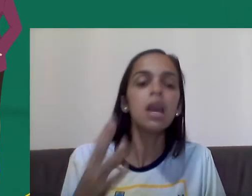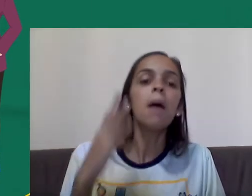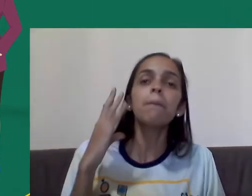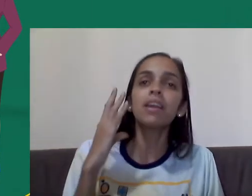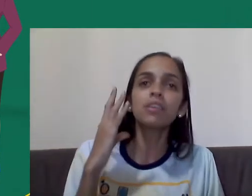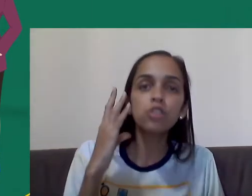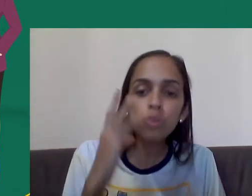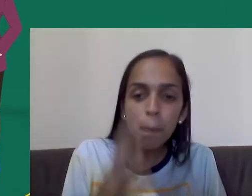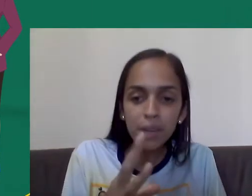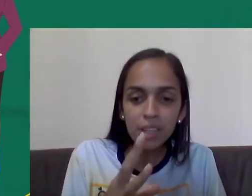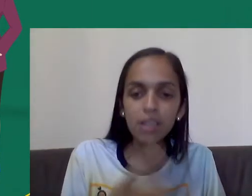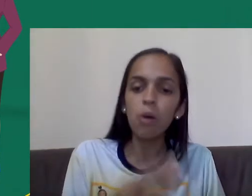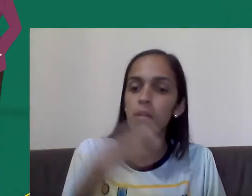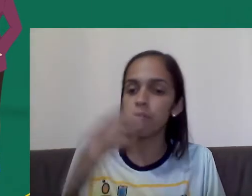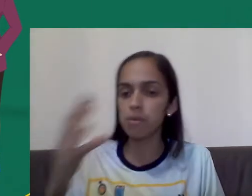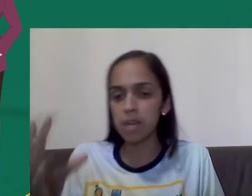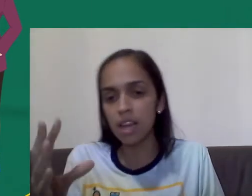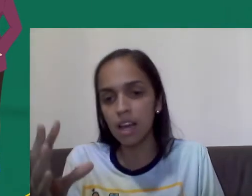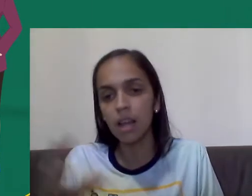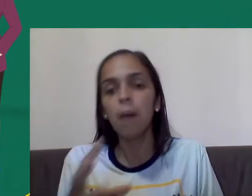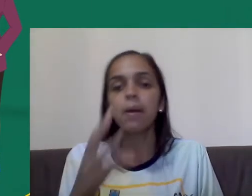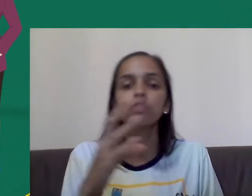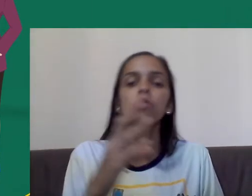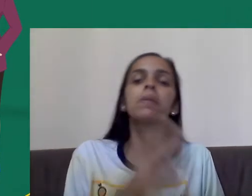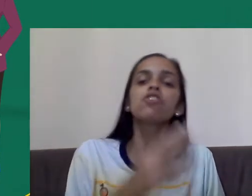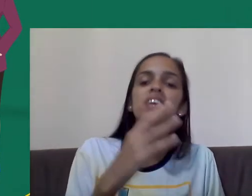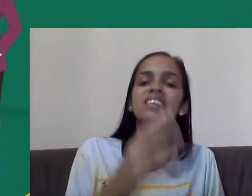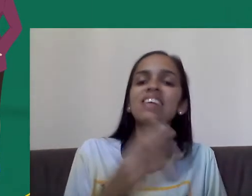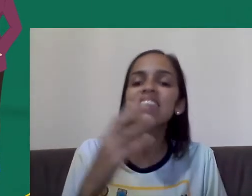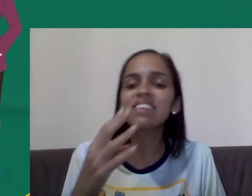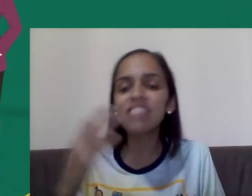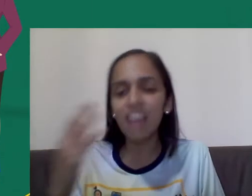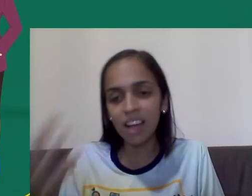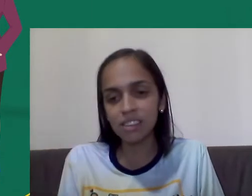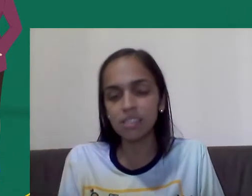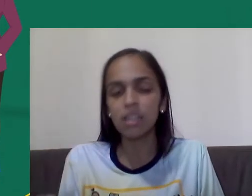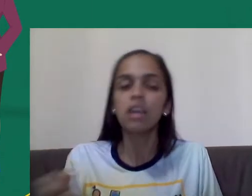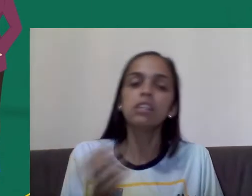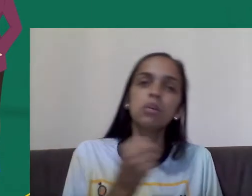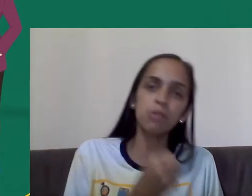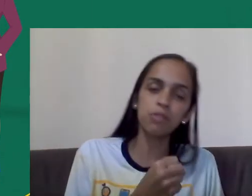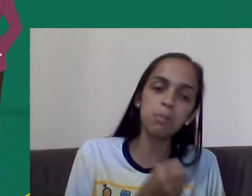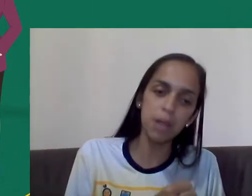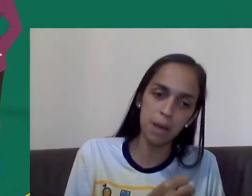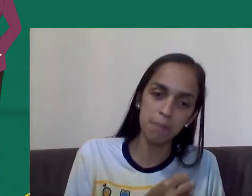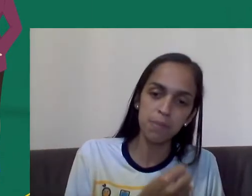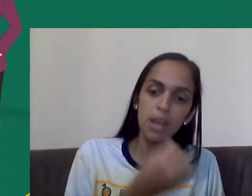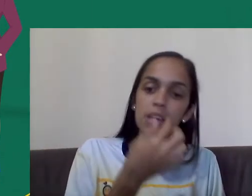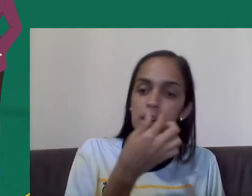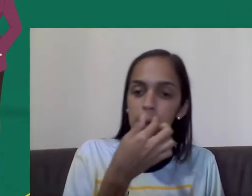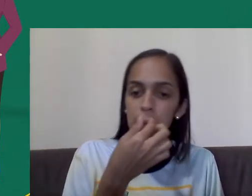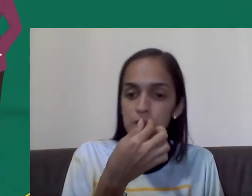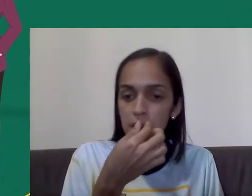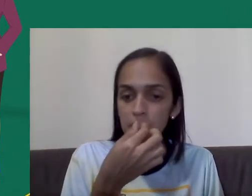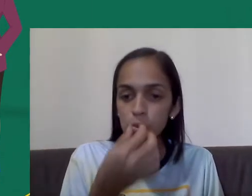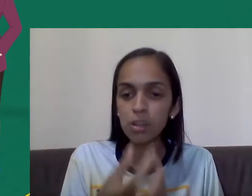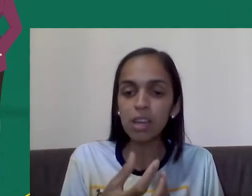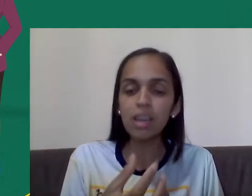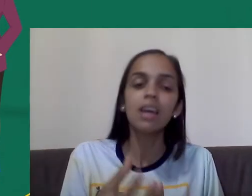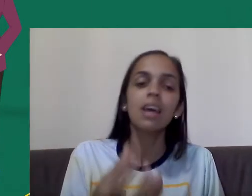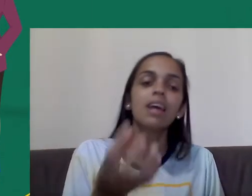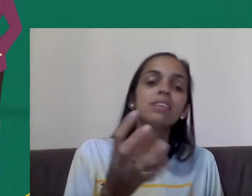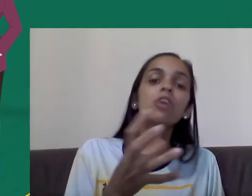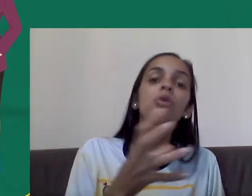suficientes para suprir uma família, para suprir as necessidades de uma família. E acaba gerando o